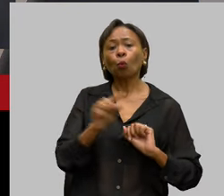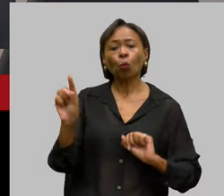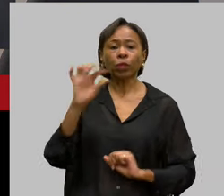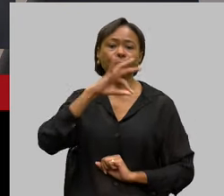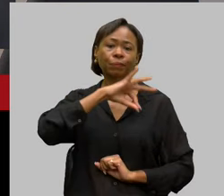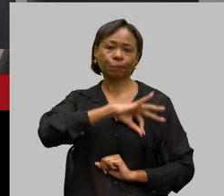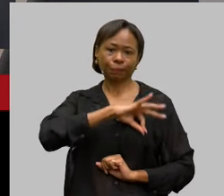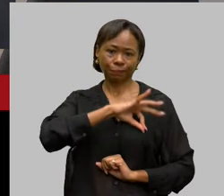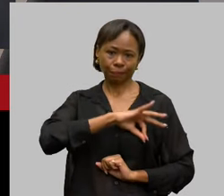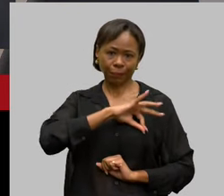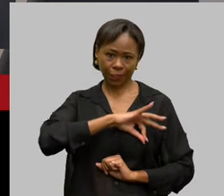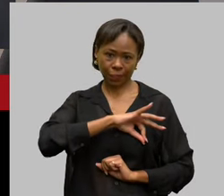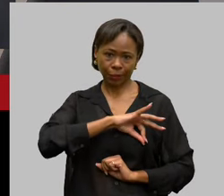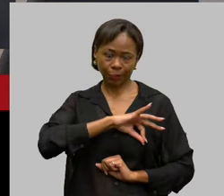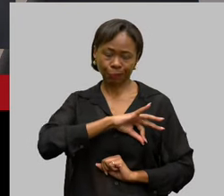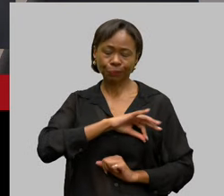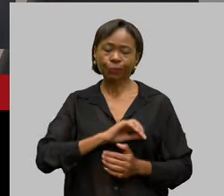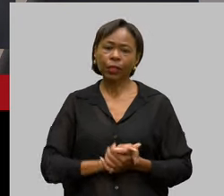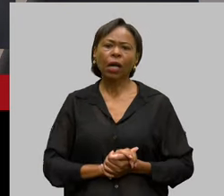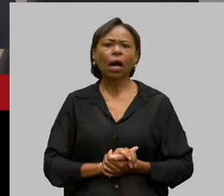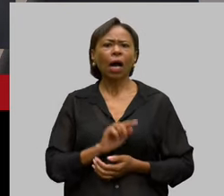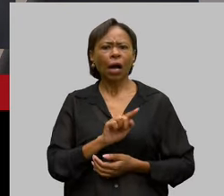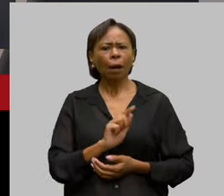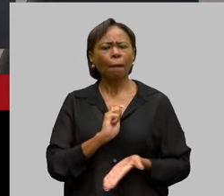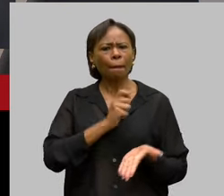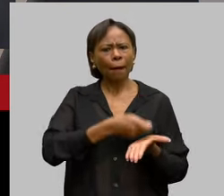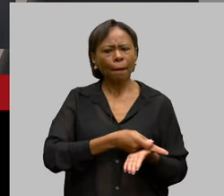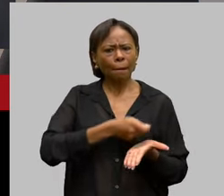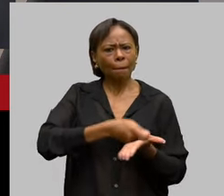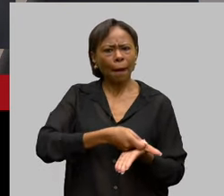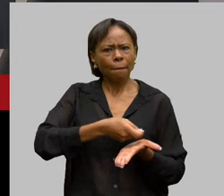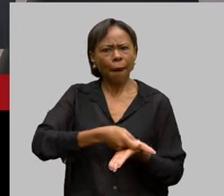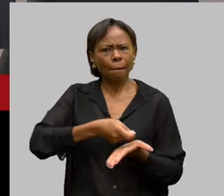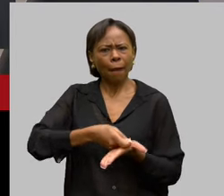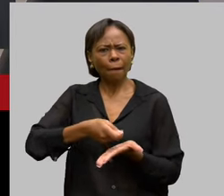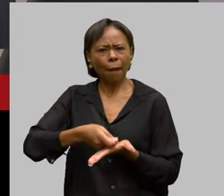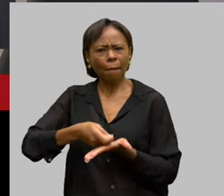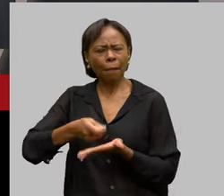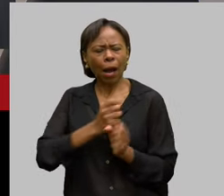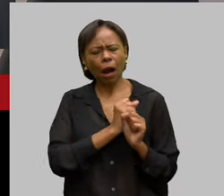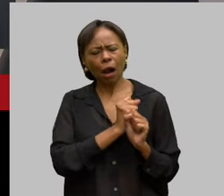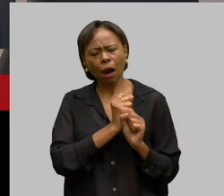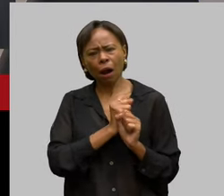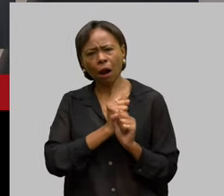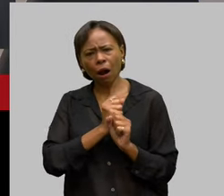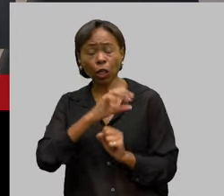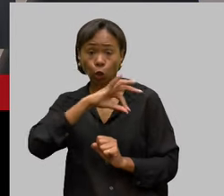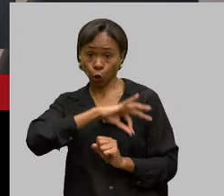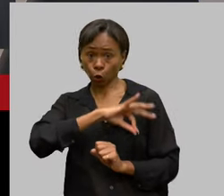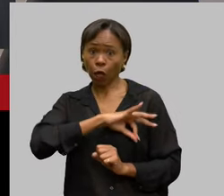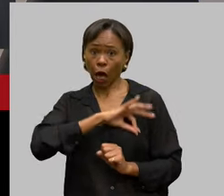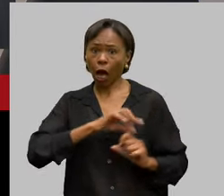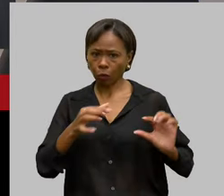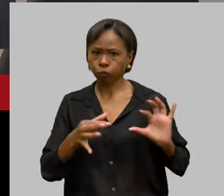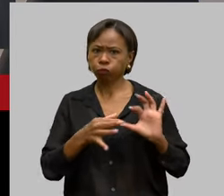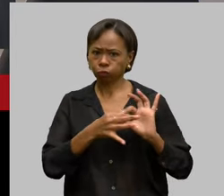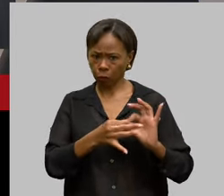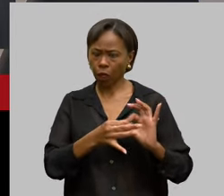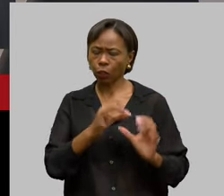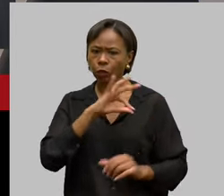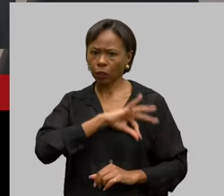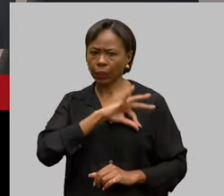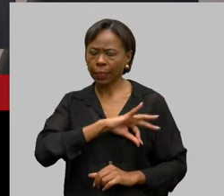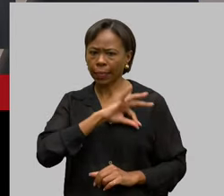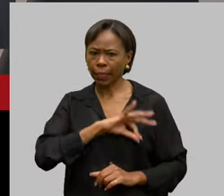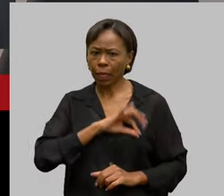então naturalmente ele contribuiu ao longo do tempo em cima de algum salário aquele aquela unidade gestora aquele regime próprio